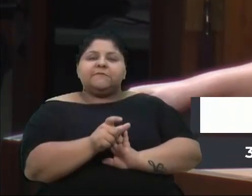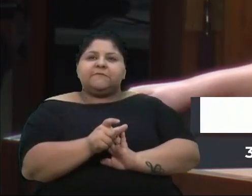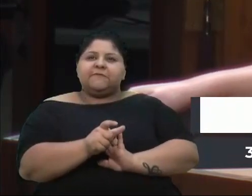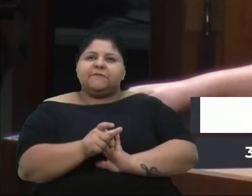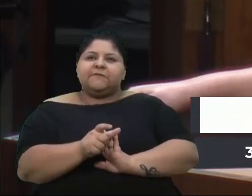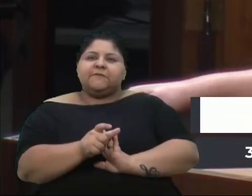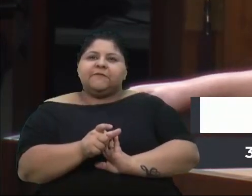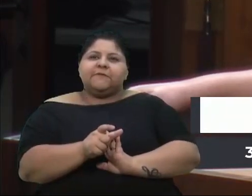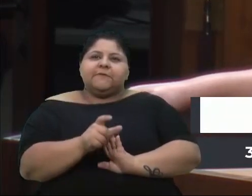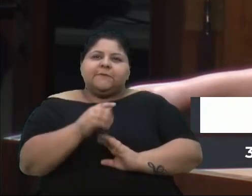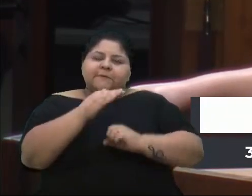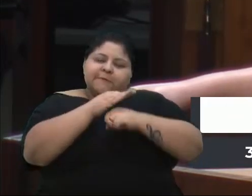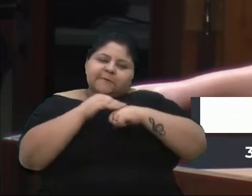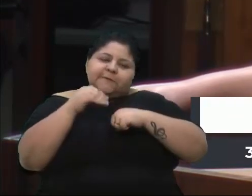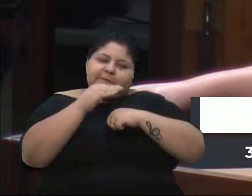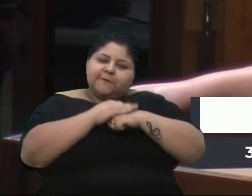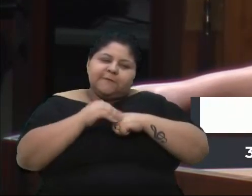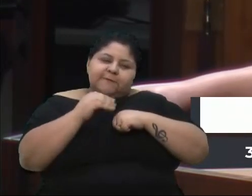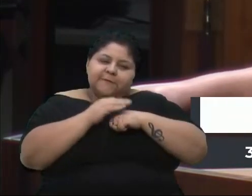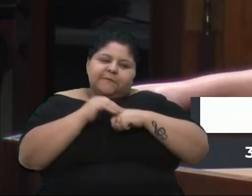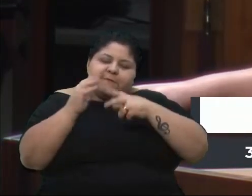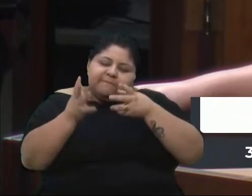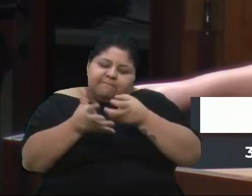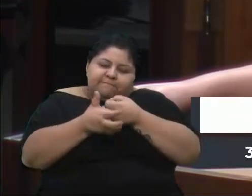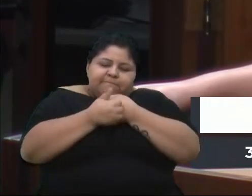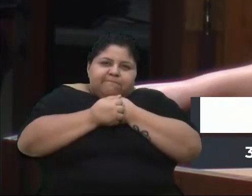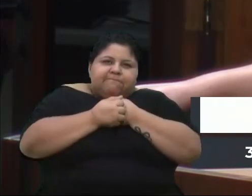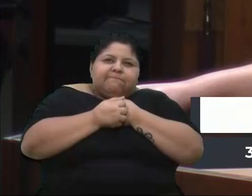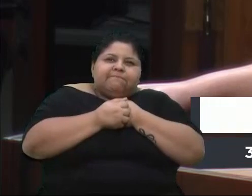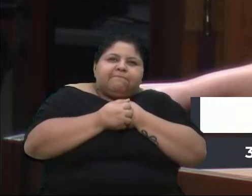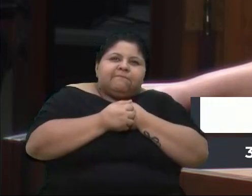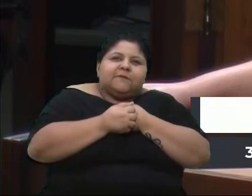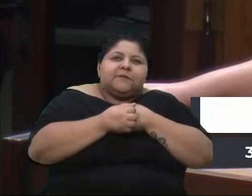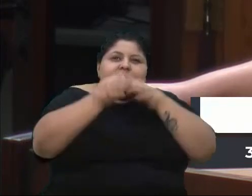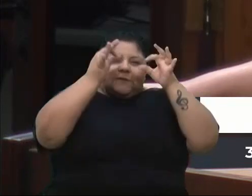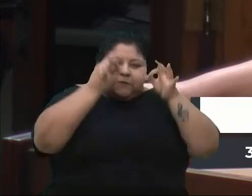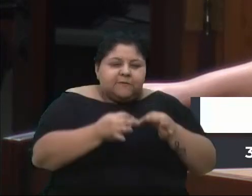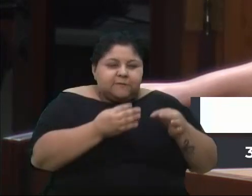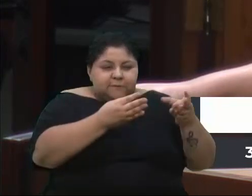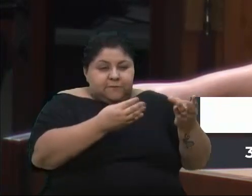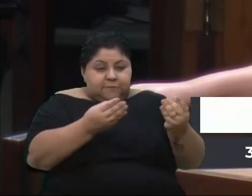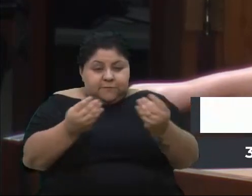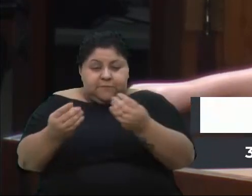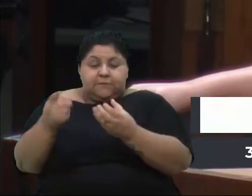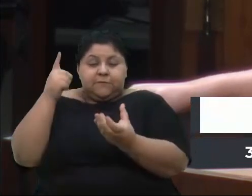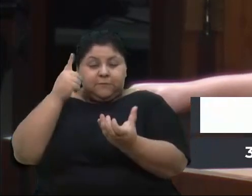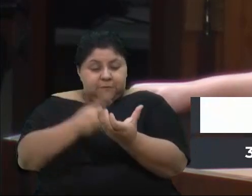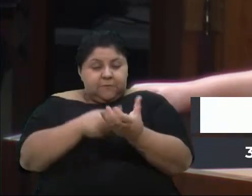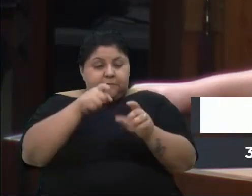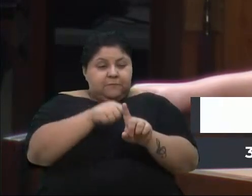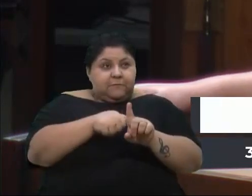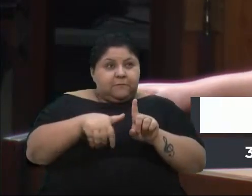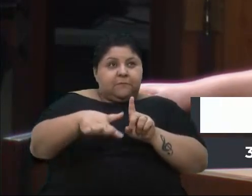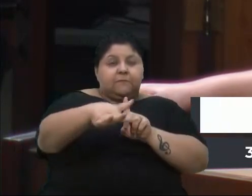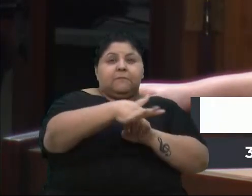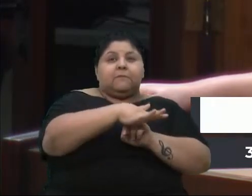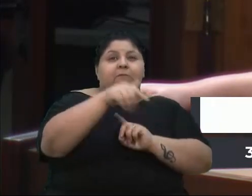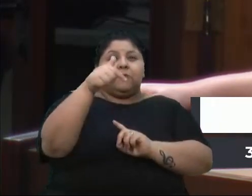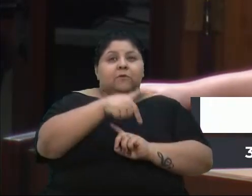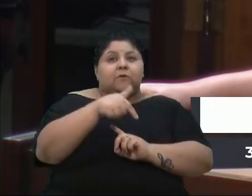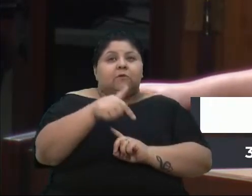que com afeto, acolhimento e com, de fato, muito compromisso social,